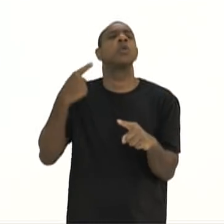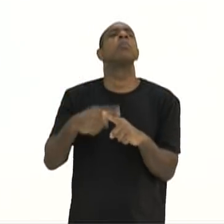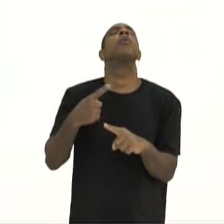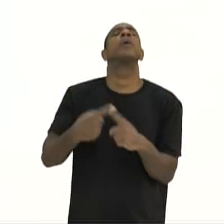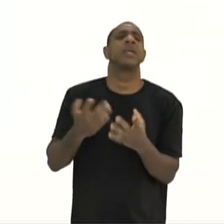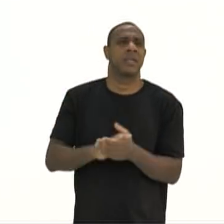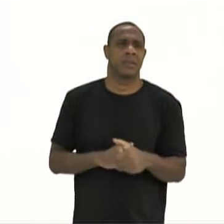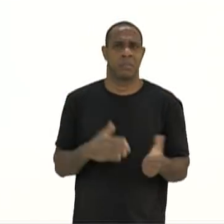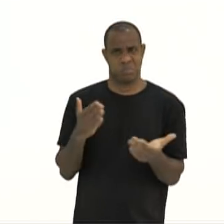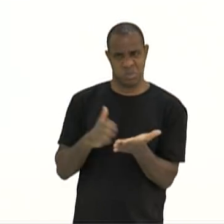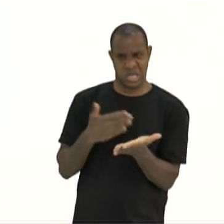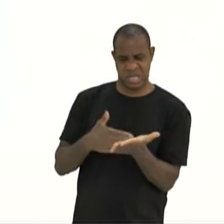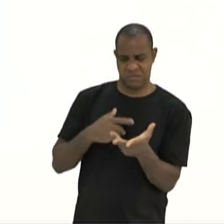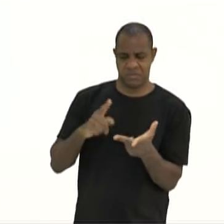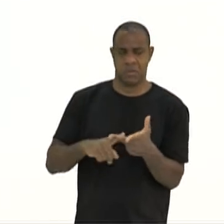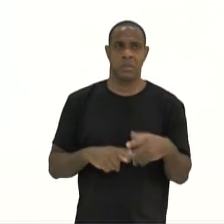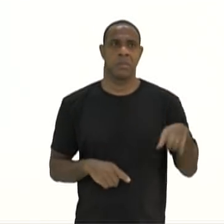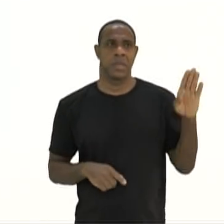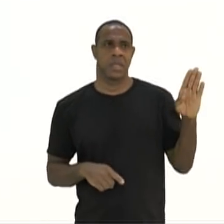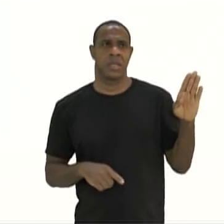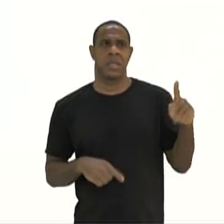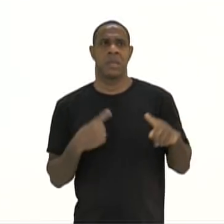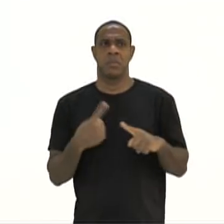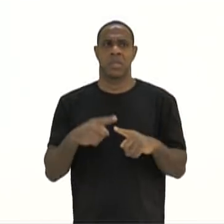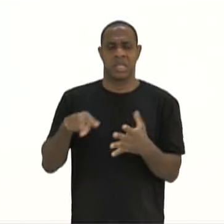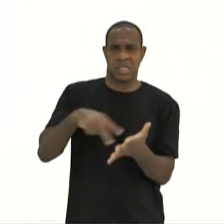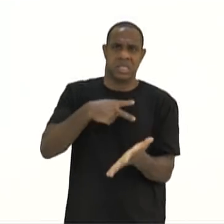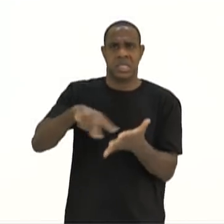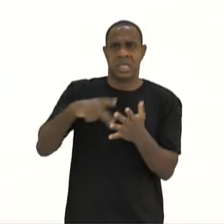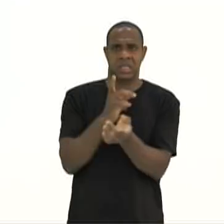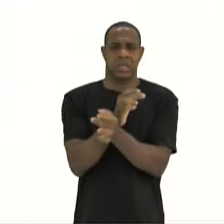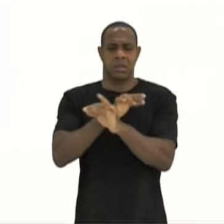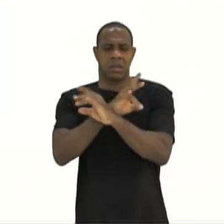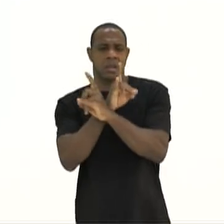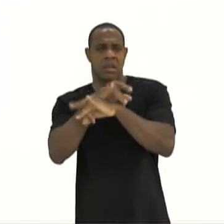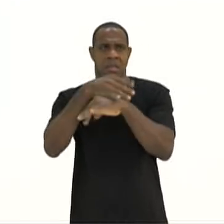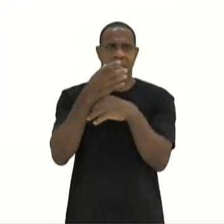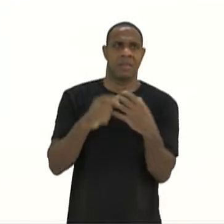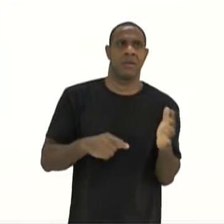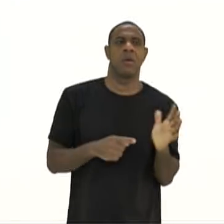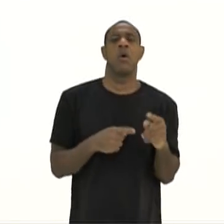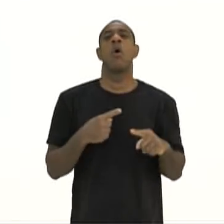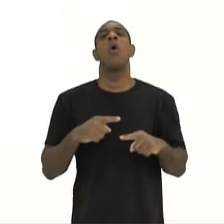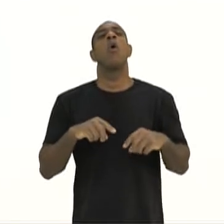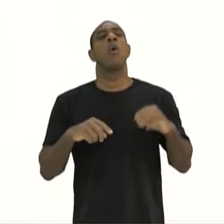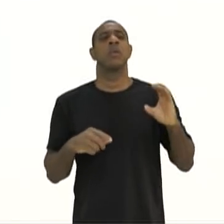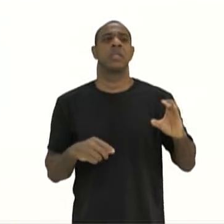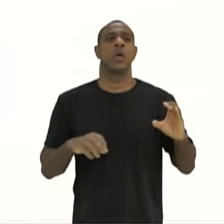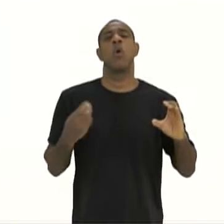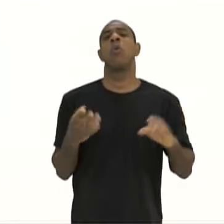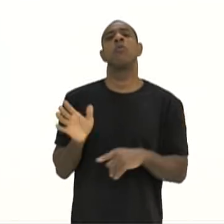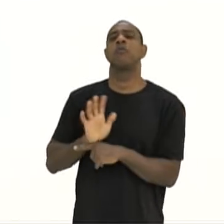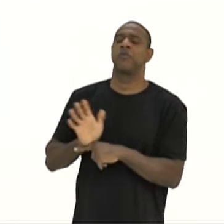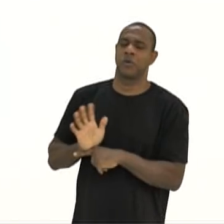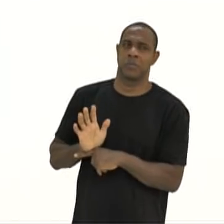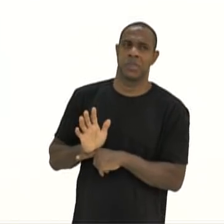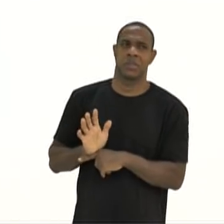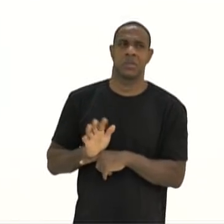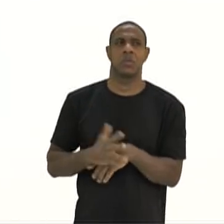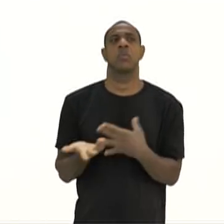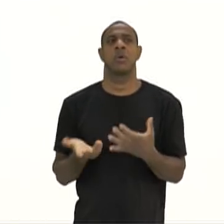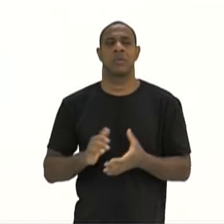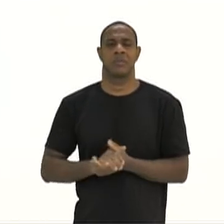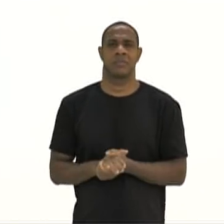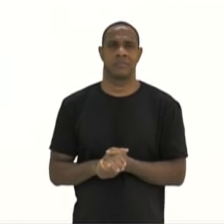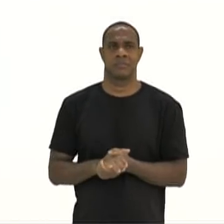livro. Letra B, pela sua dança finger-tutting ou pelo seu filme? O que você acha? Vamos lá então?